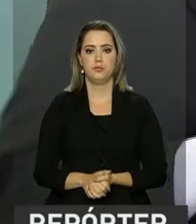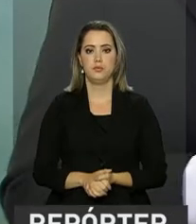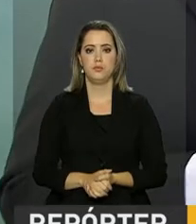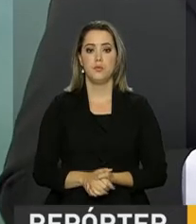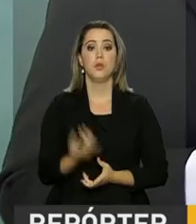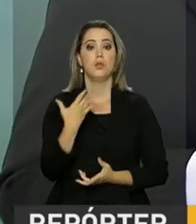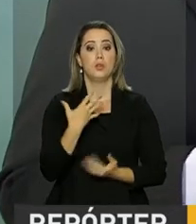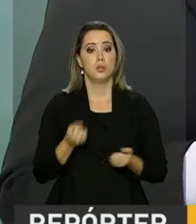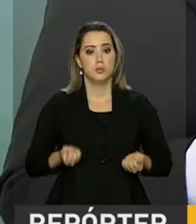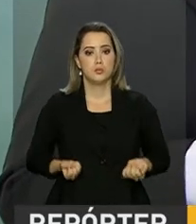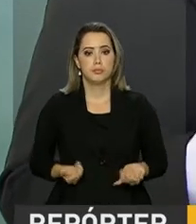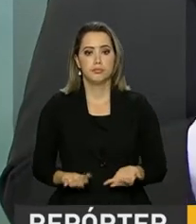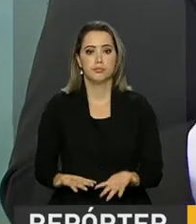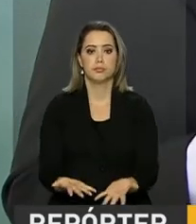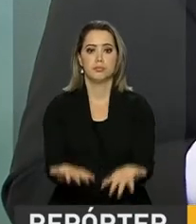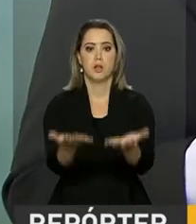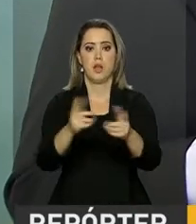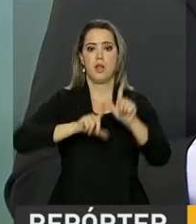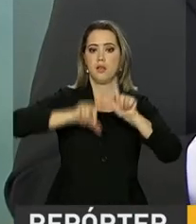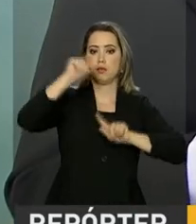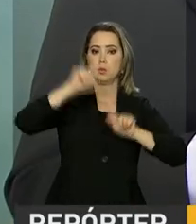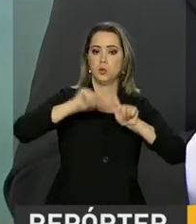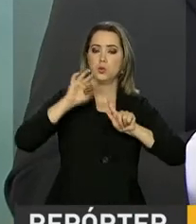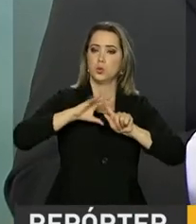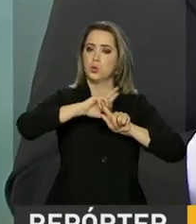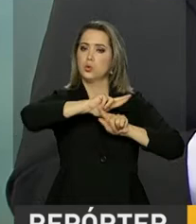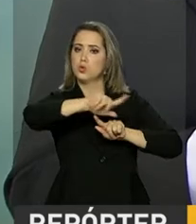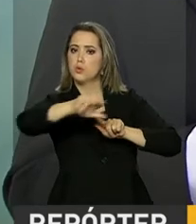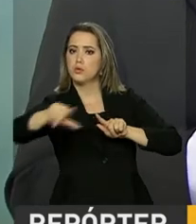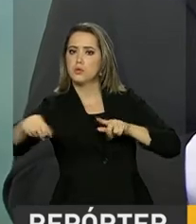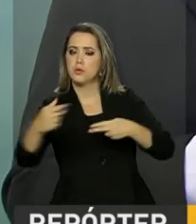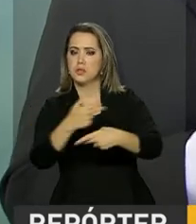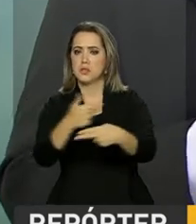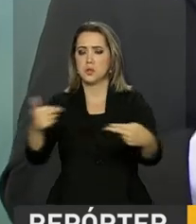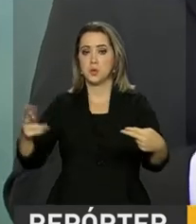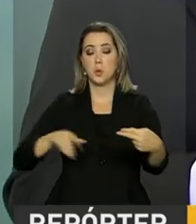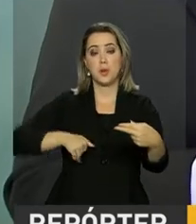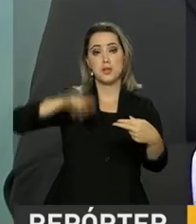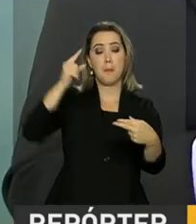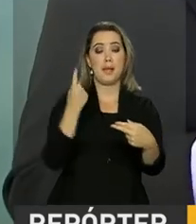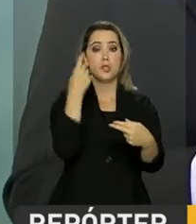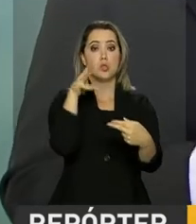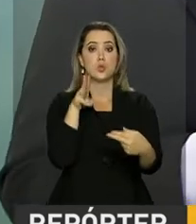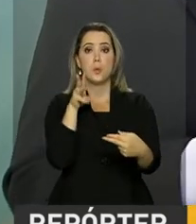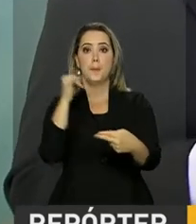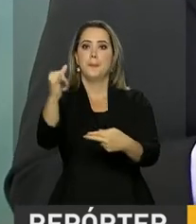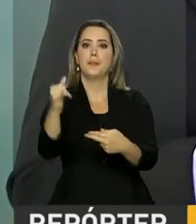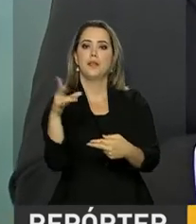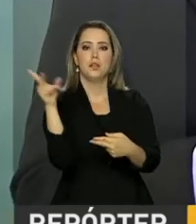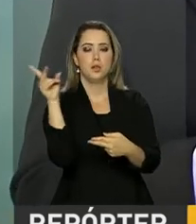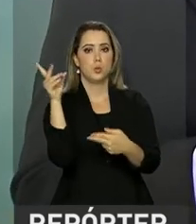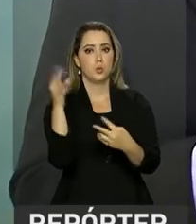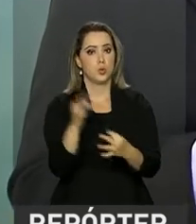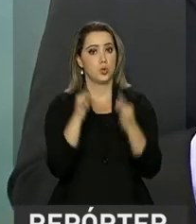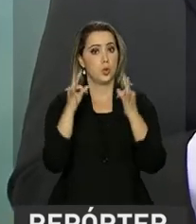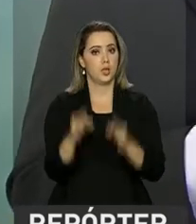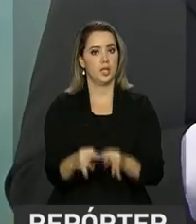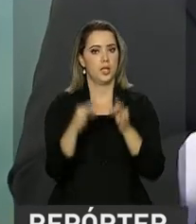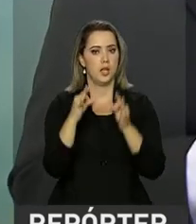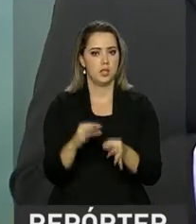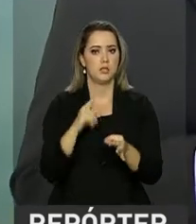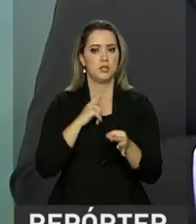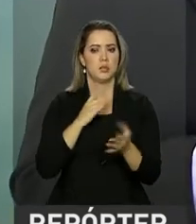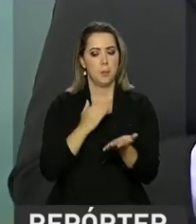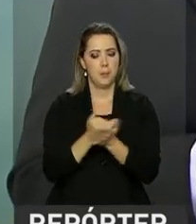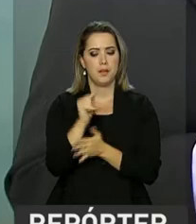de grãos quando incluídos todos os produtos agrícolas mais de 1 bilhão e 200 milhões de toneladas tem